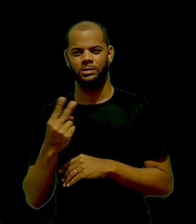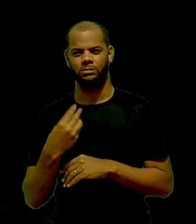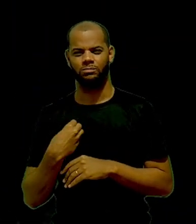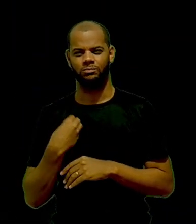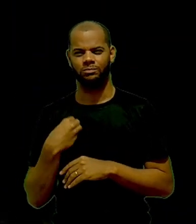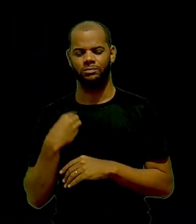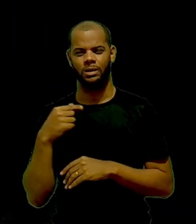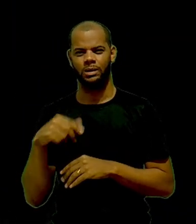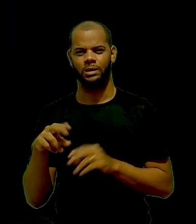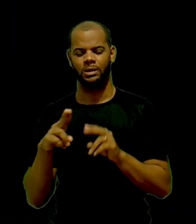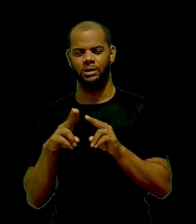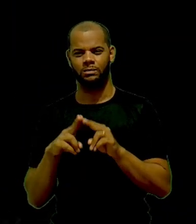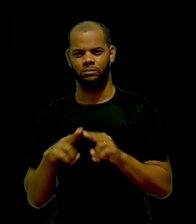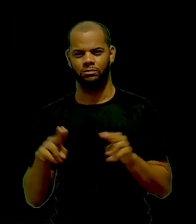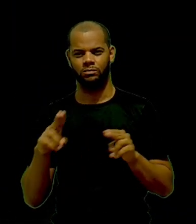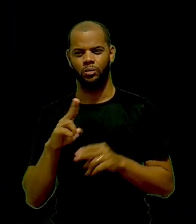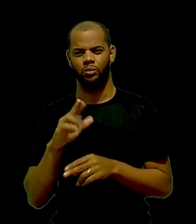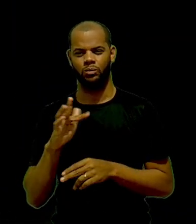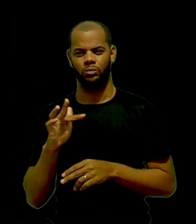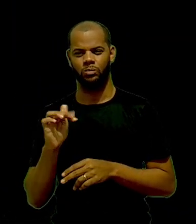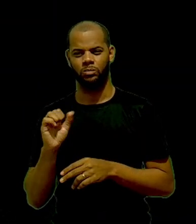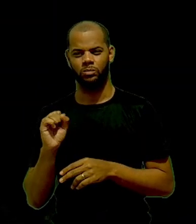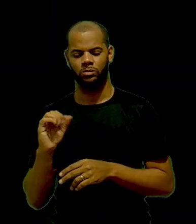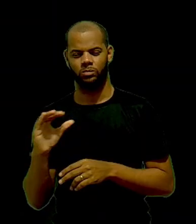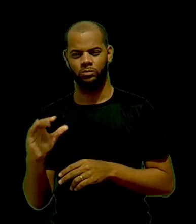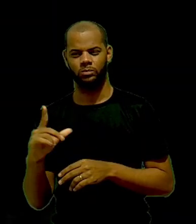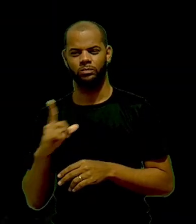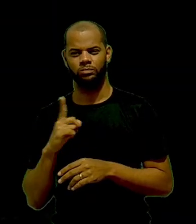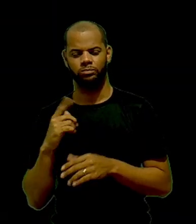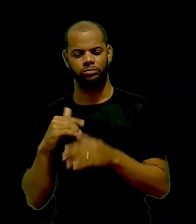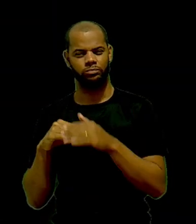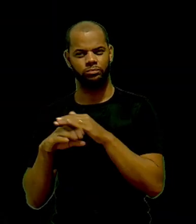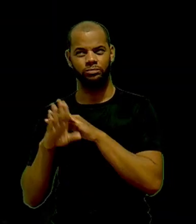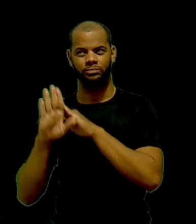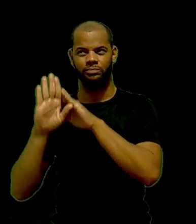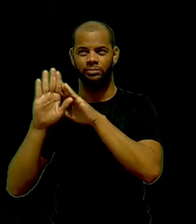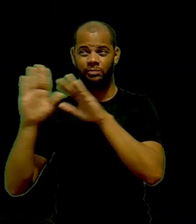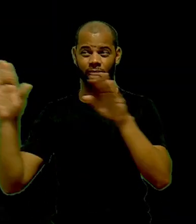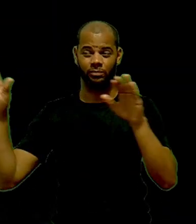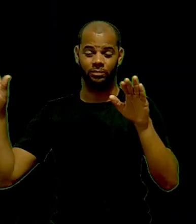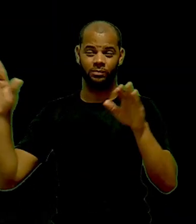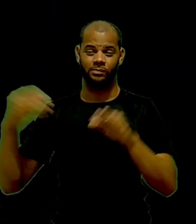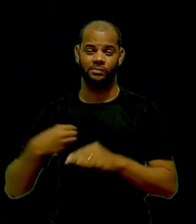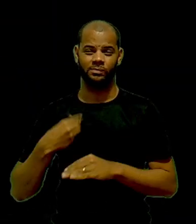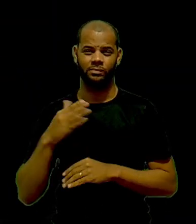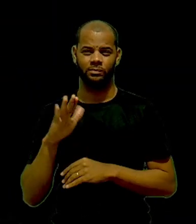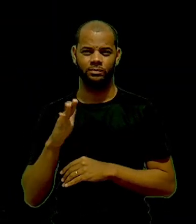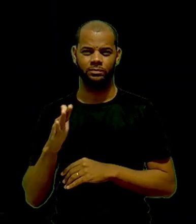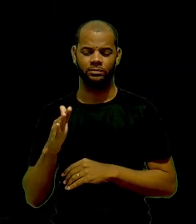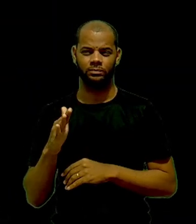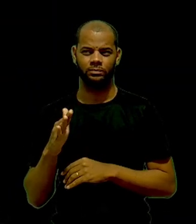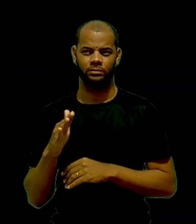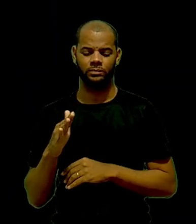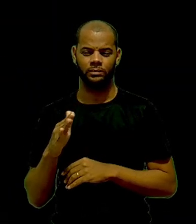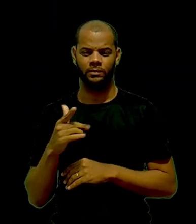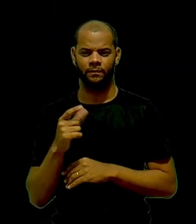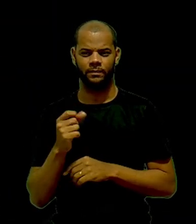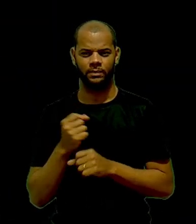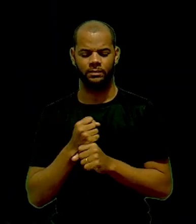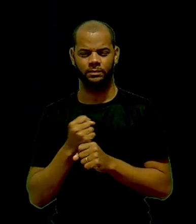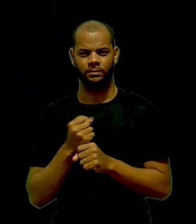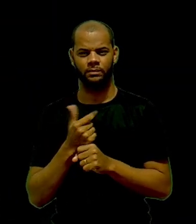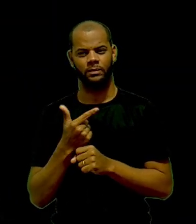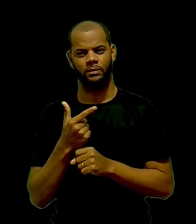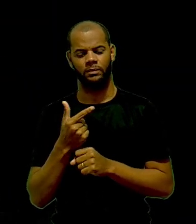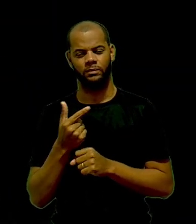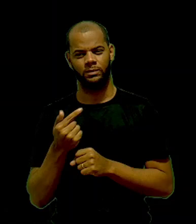aqui na UFSC painéis fotovoltaicos instalados que a vida útil foi dita de 20 anos, estão há